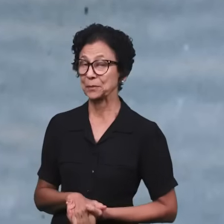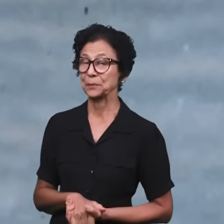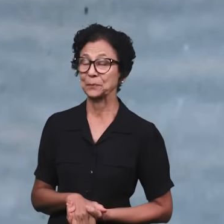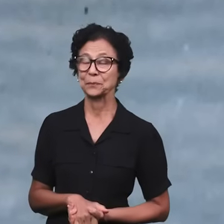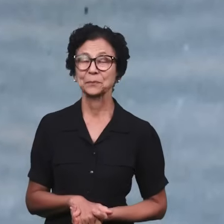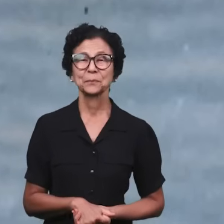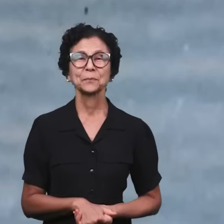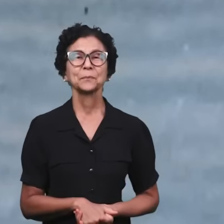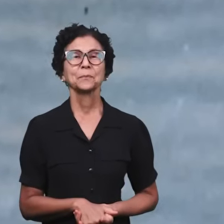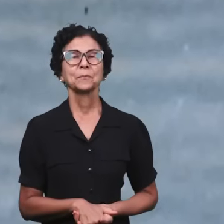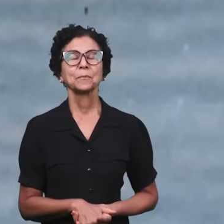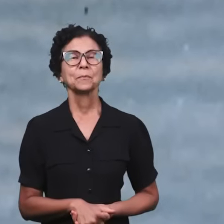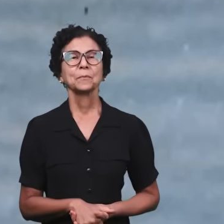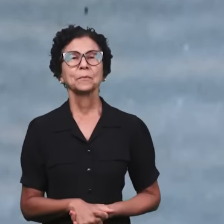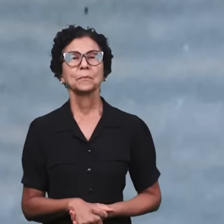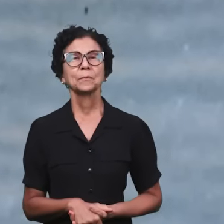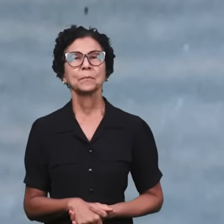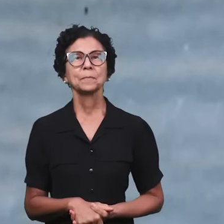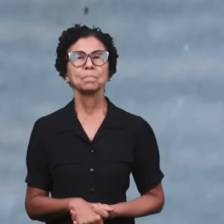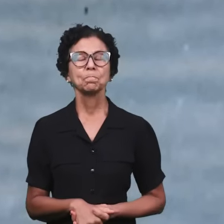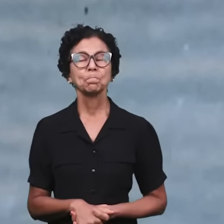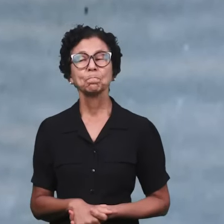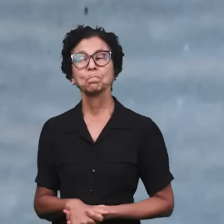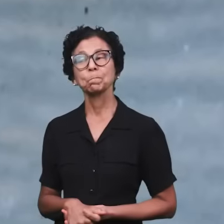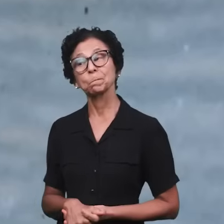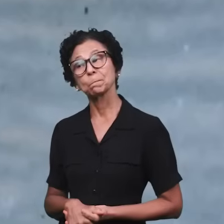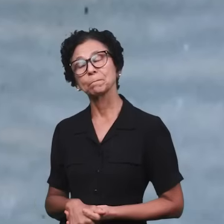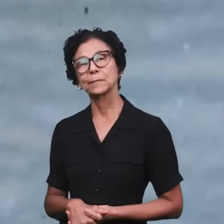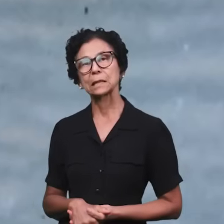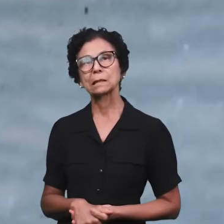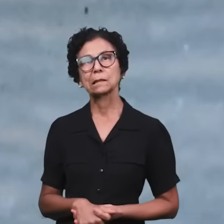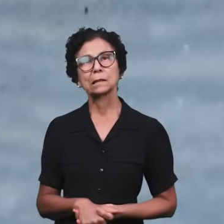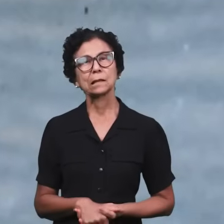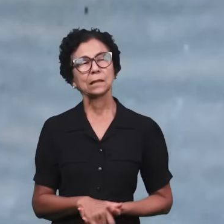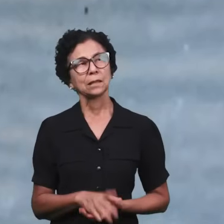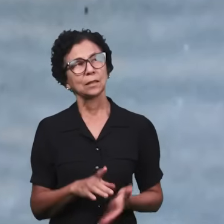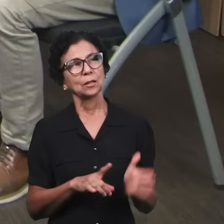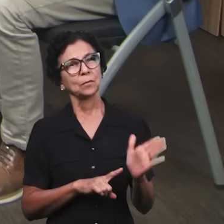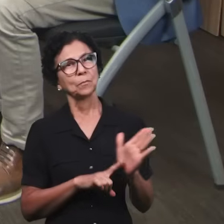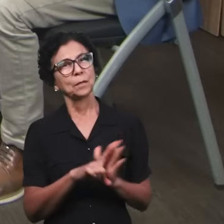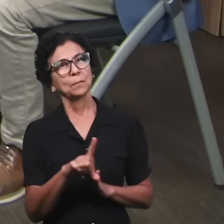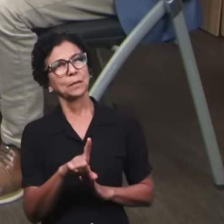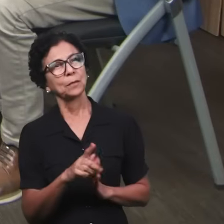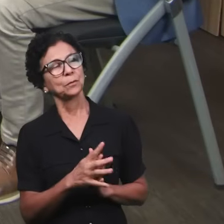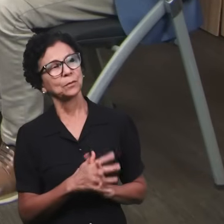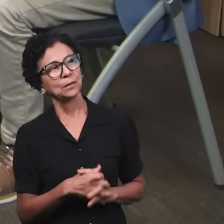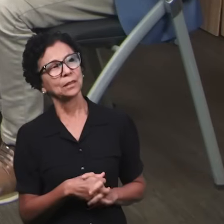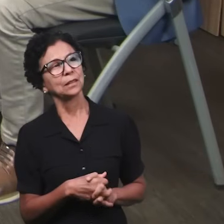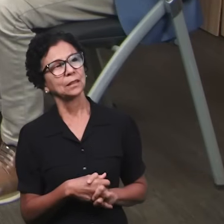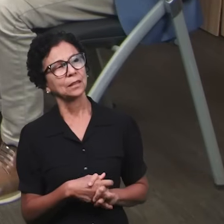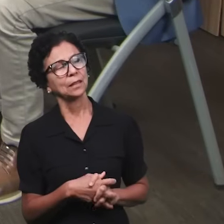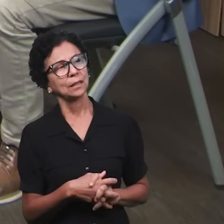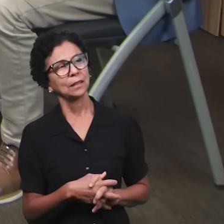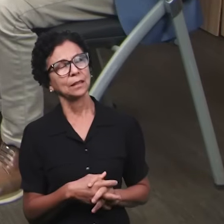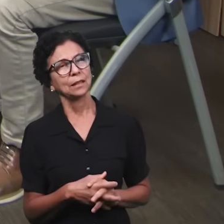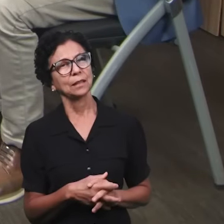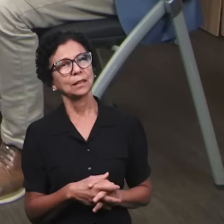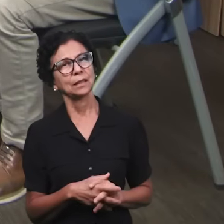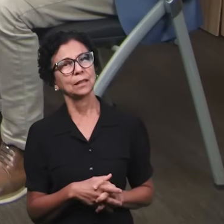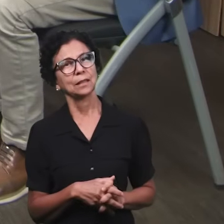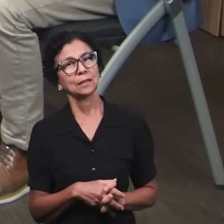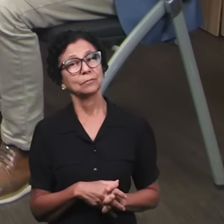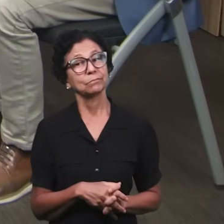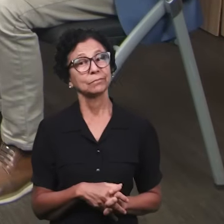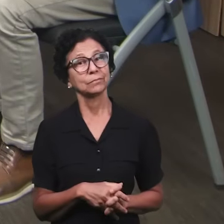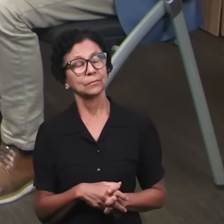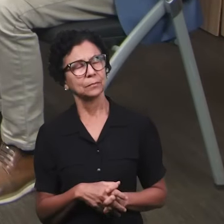Jardim. A pergunta, Juliano, ela é quase xará sua. Sim, né? A pergunta, Juliano, é a seguinte: